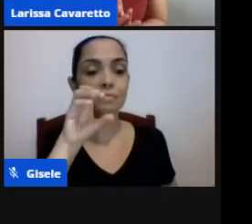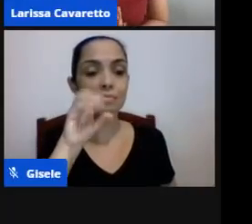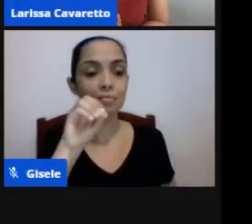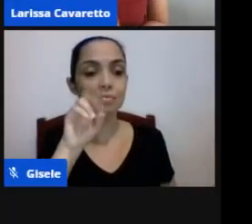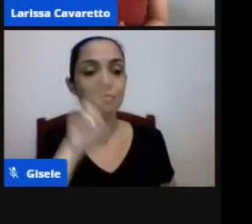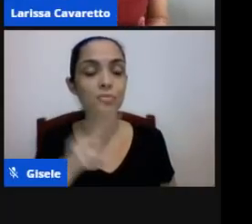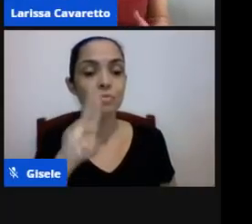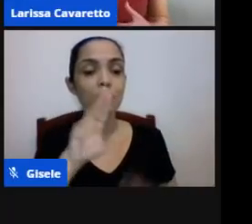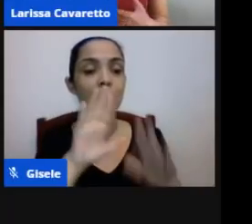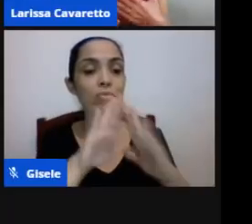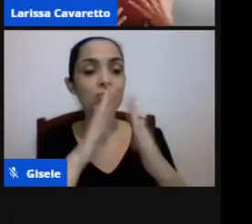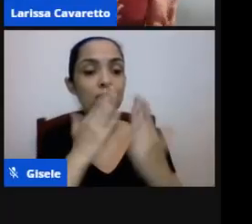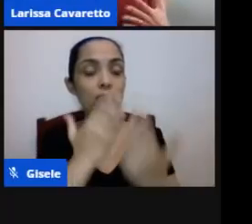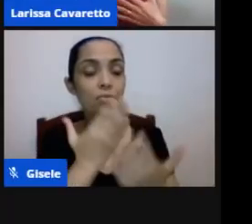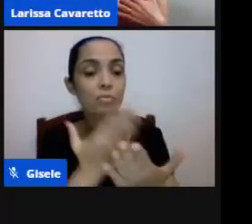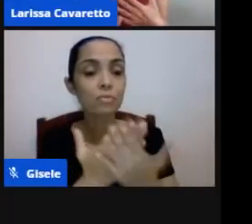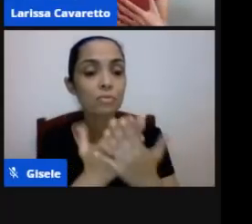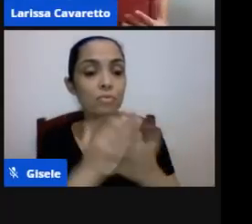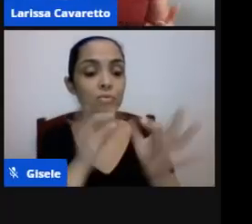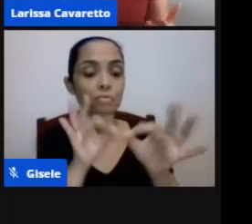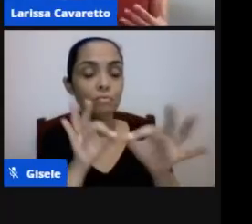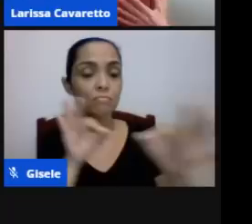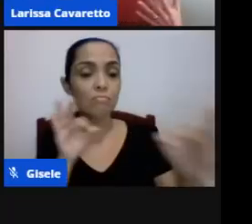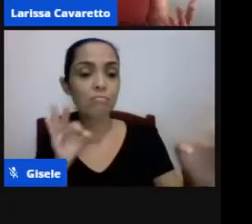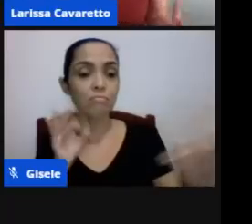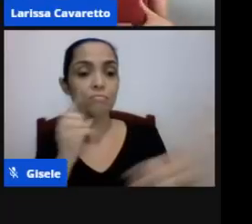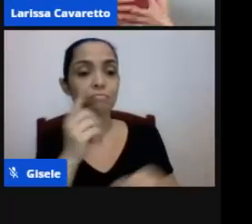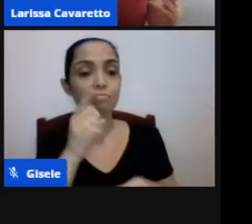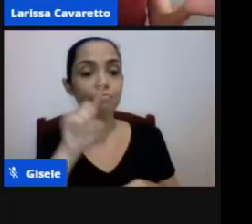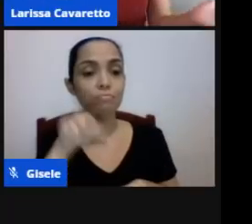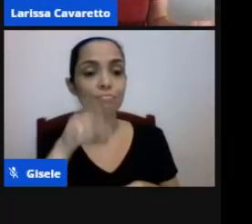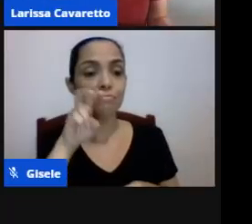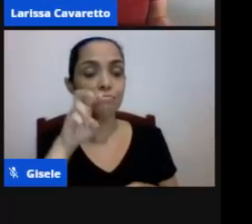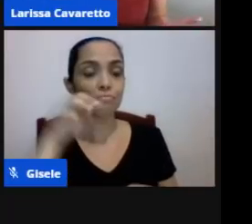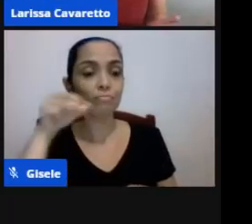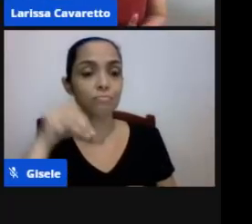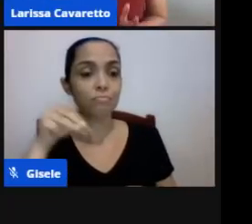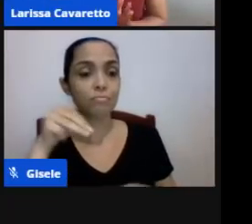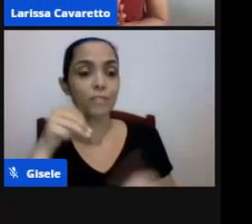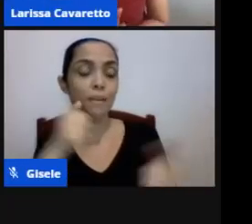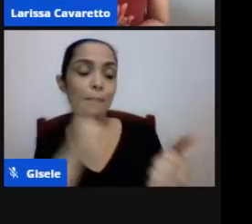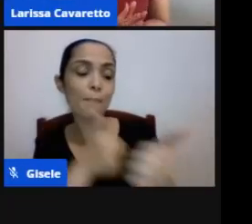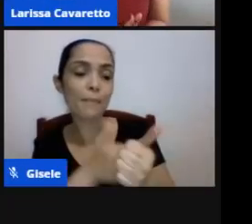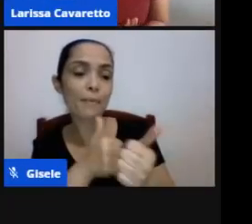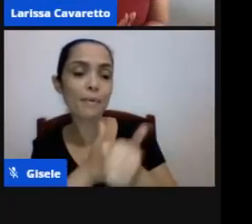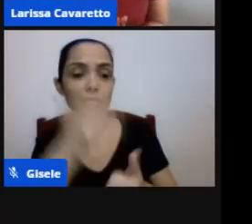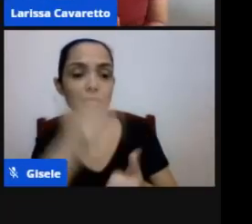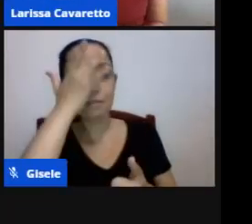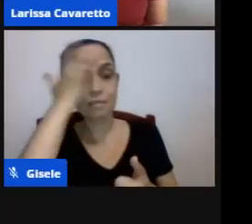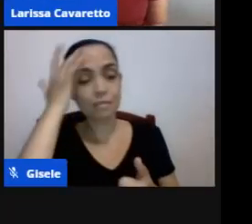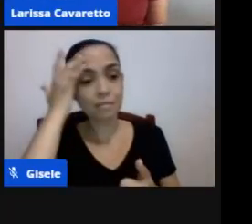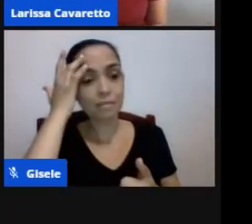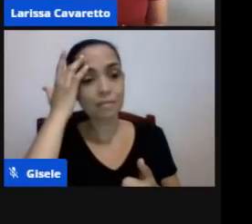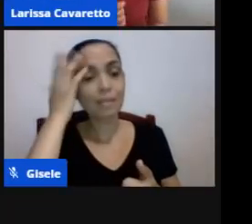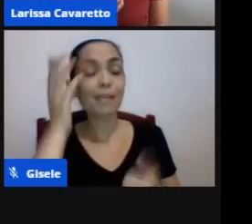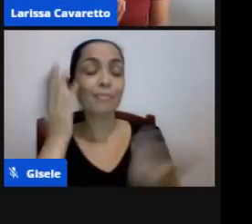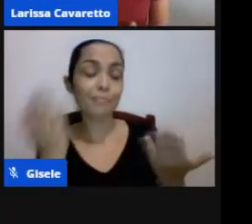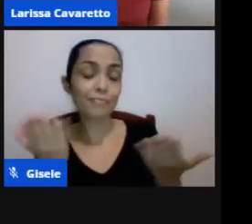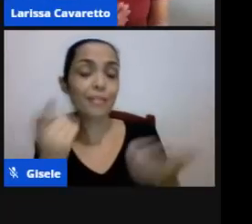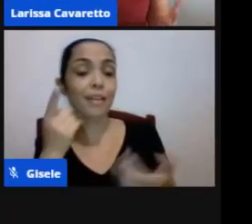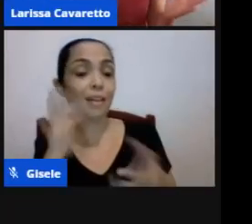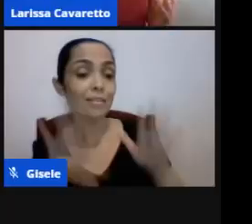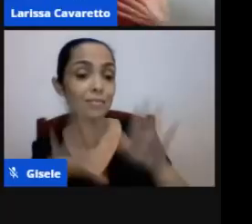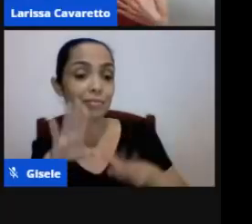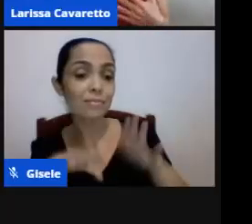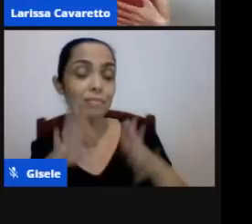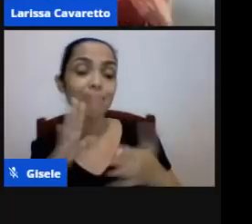de 1,5 m, porque não é para se chegar perto, né, das outras pessoas, como eu falei. É óbvio, existem algumas situações onde a